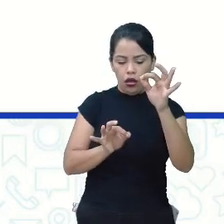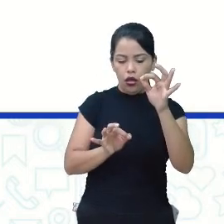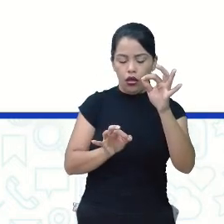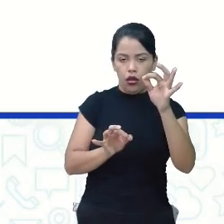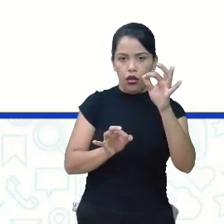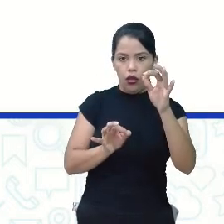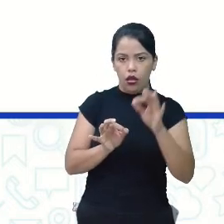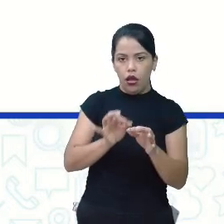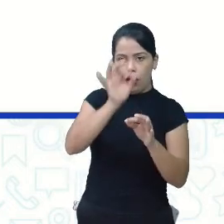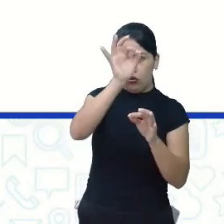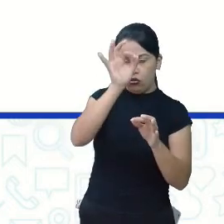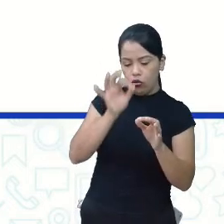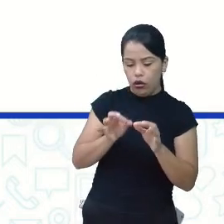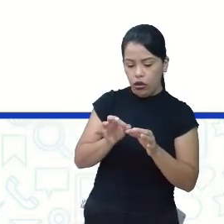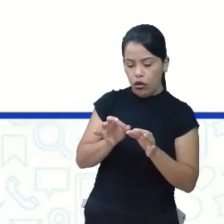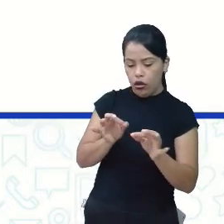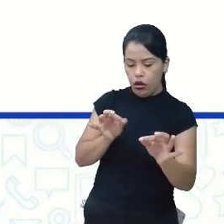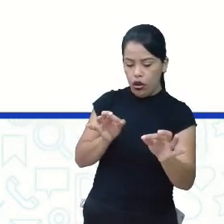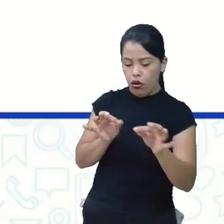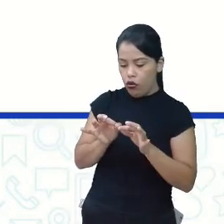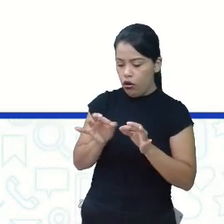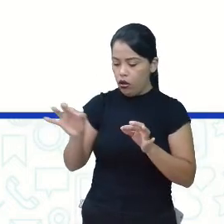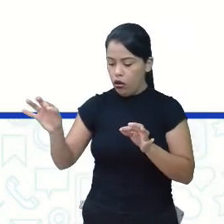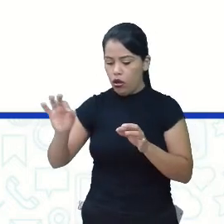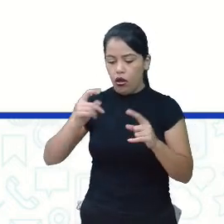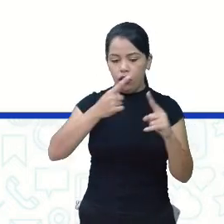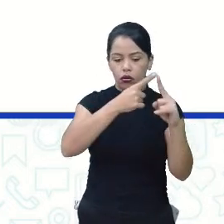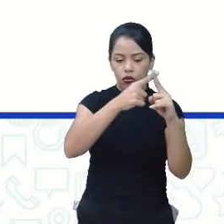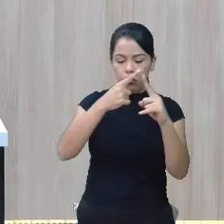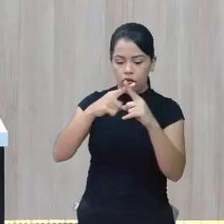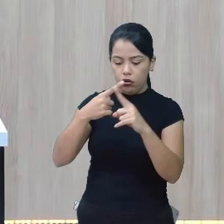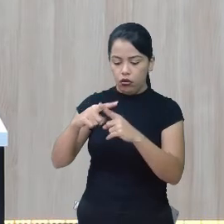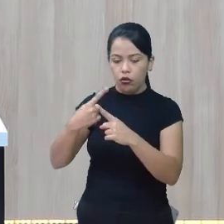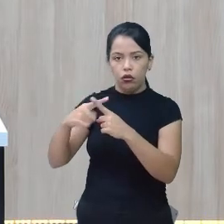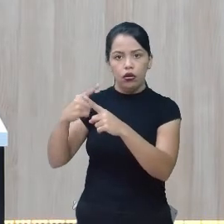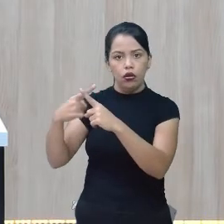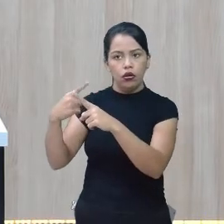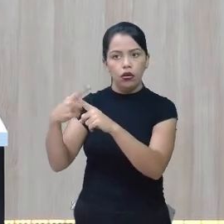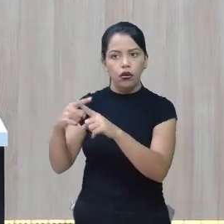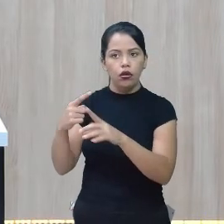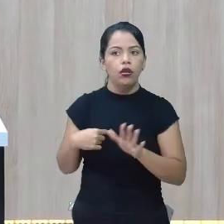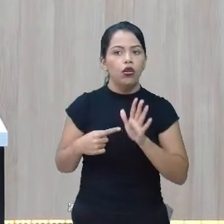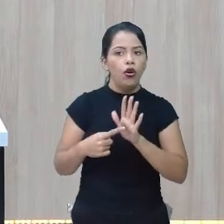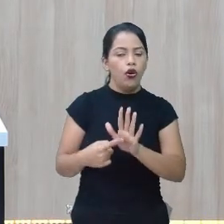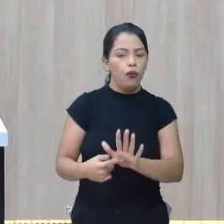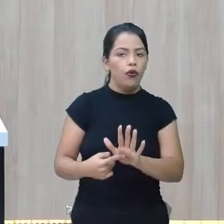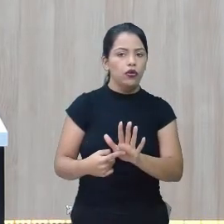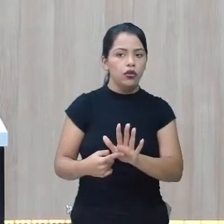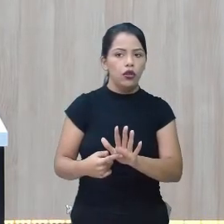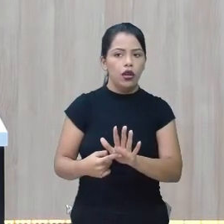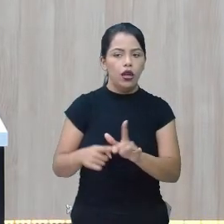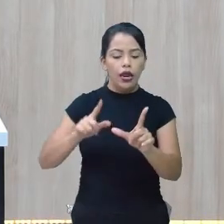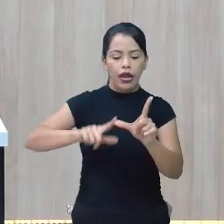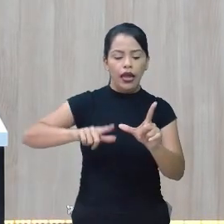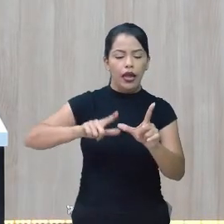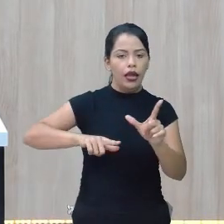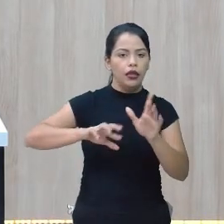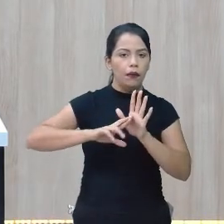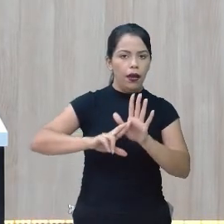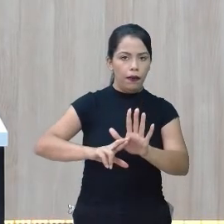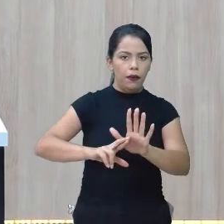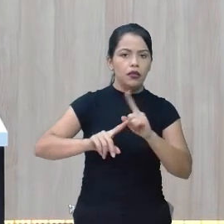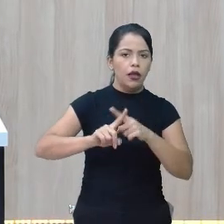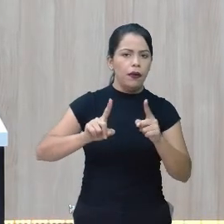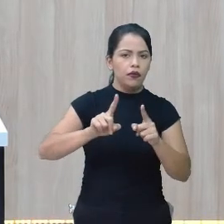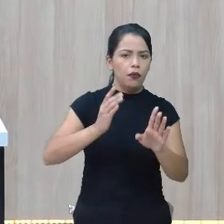com o comprimento. Aí eu coloquei algumas letras para representar cada uma das dimensões, mas você pode achar em outras bibliotecas com outras letras,